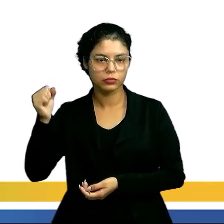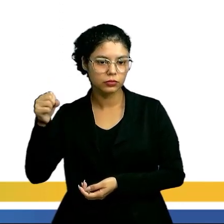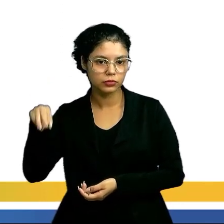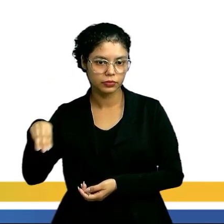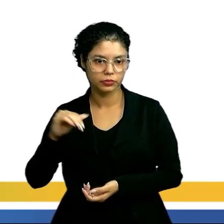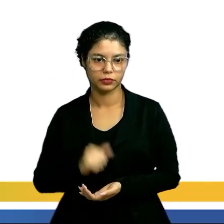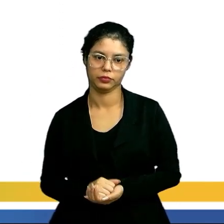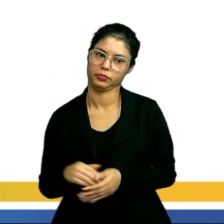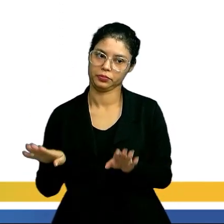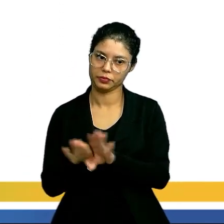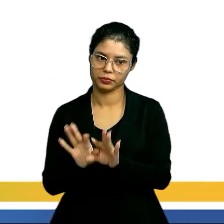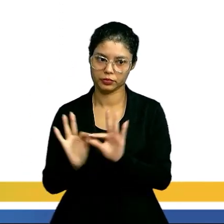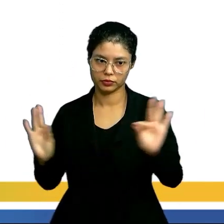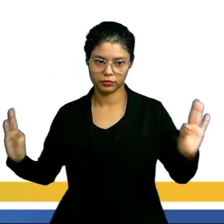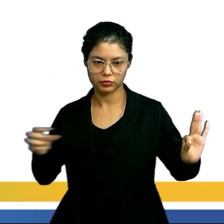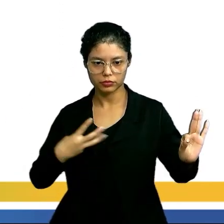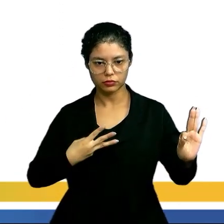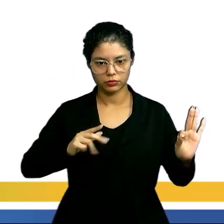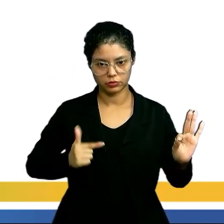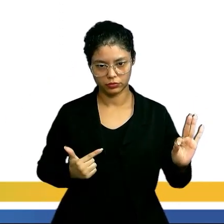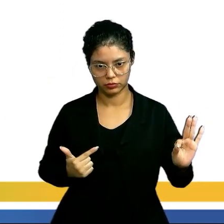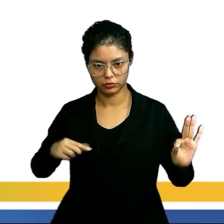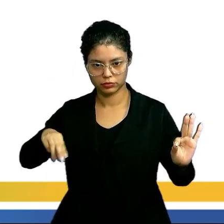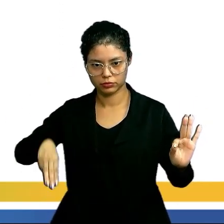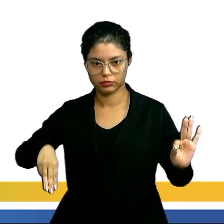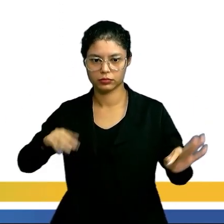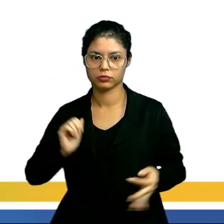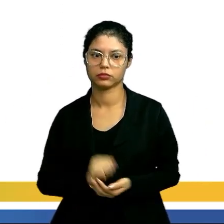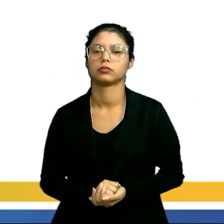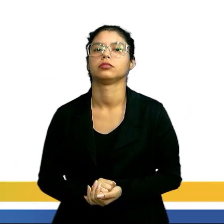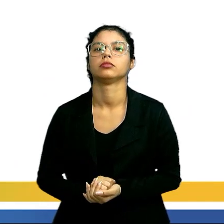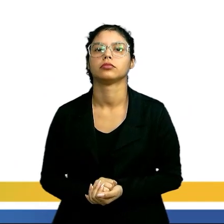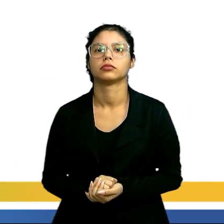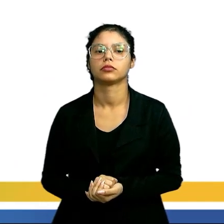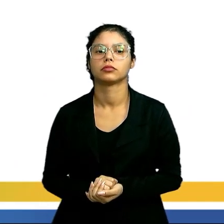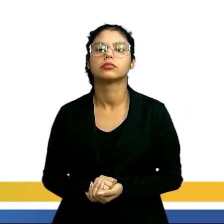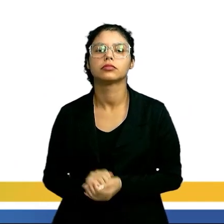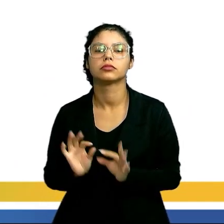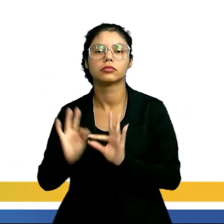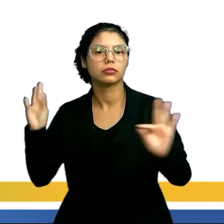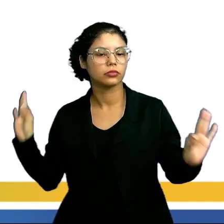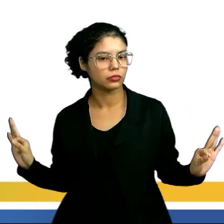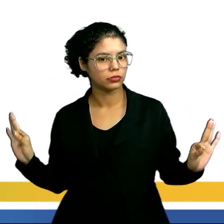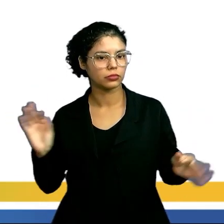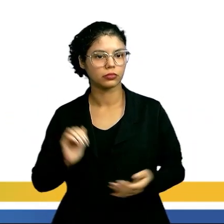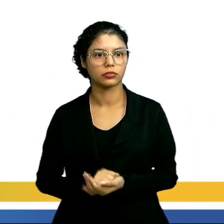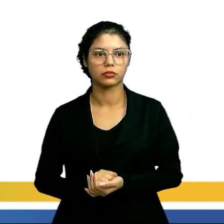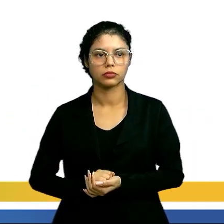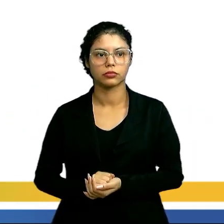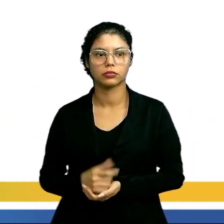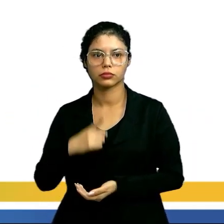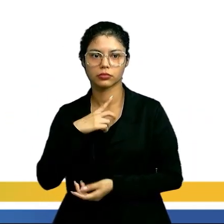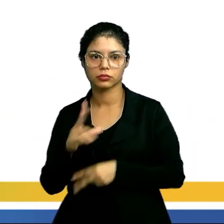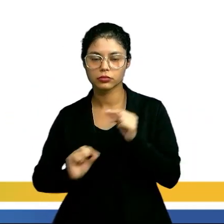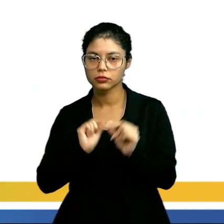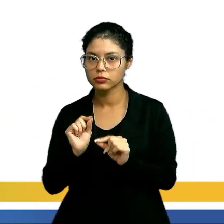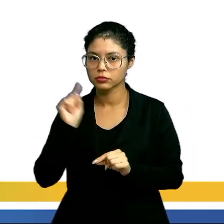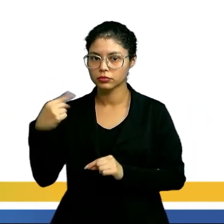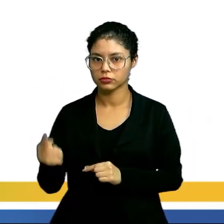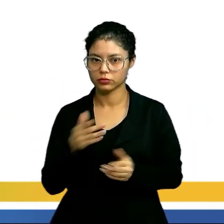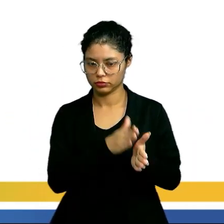sido inaugurado. Voltou a funcionar em novembro de 2009, atingindo sua meta de colisão de prótons acelerados